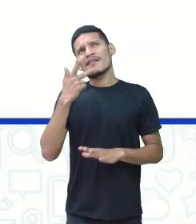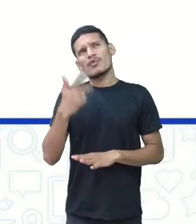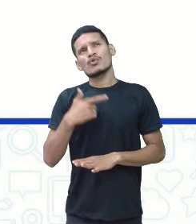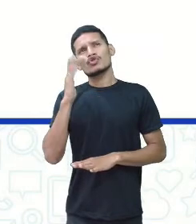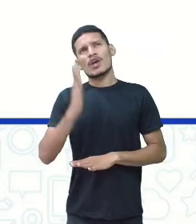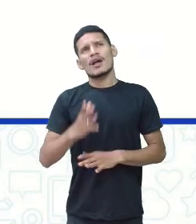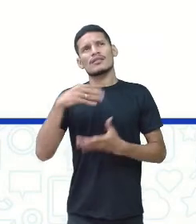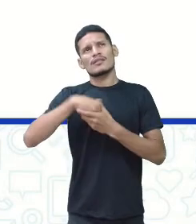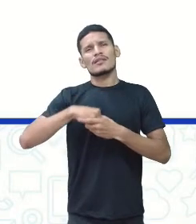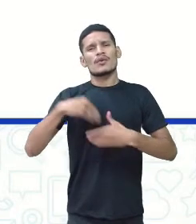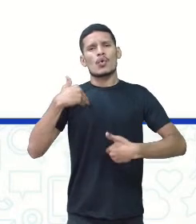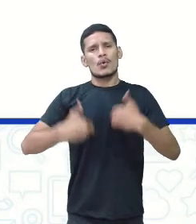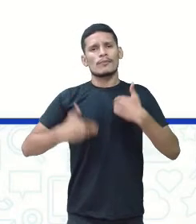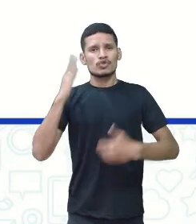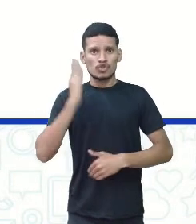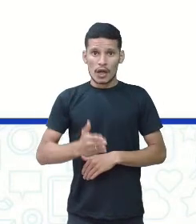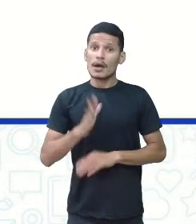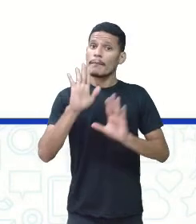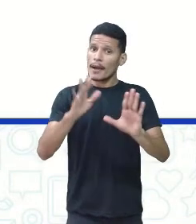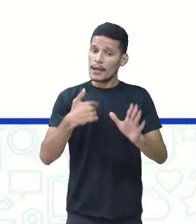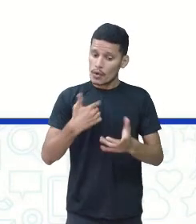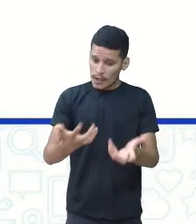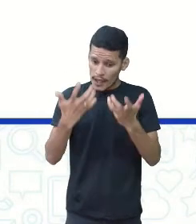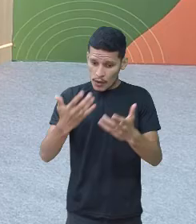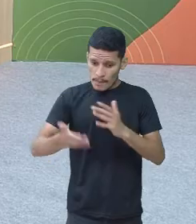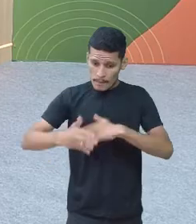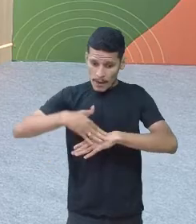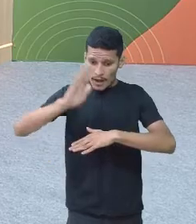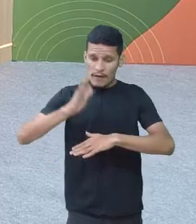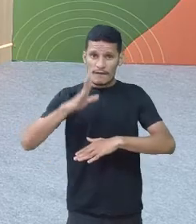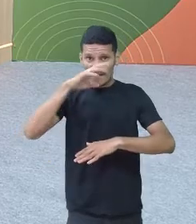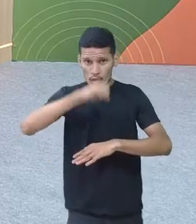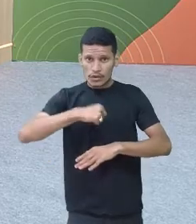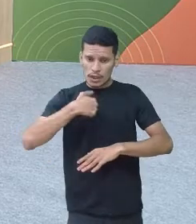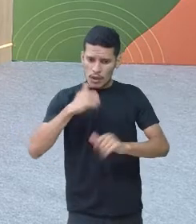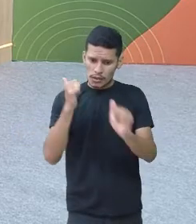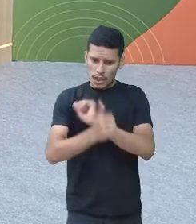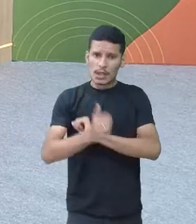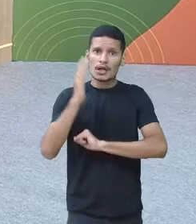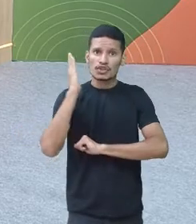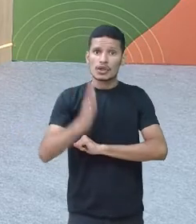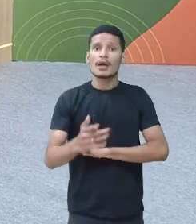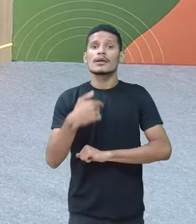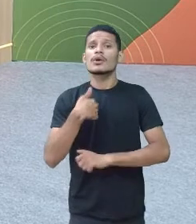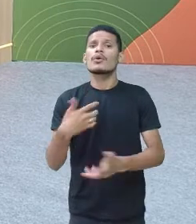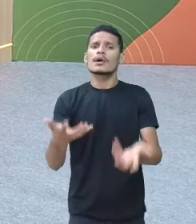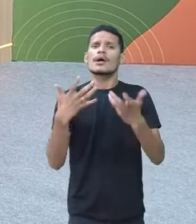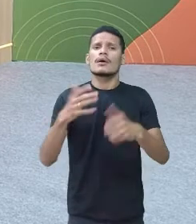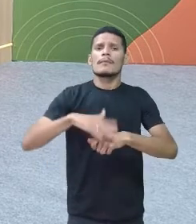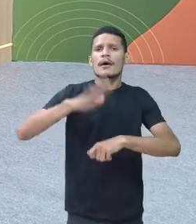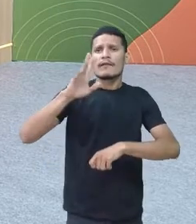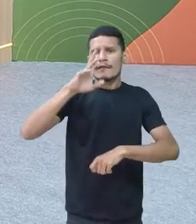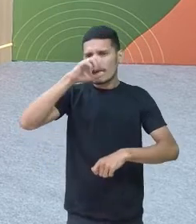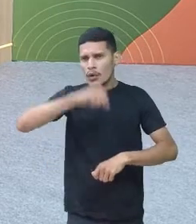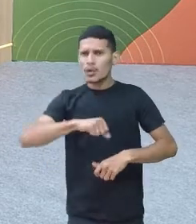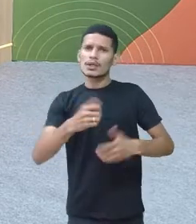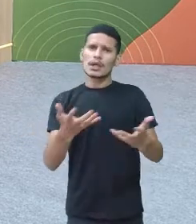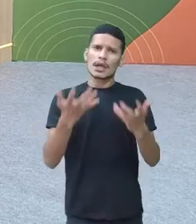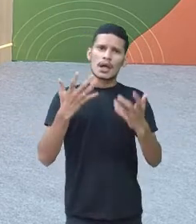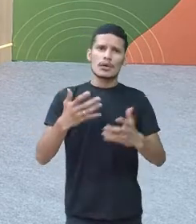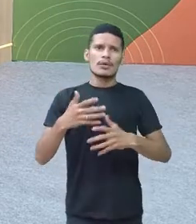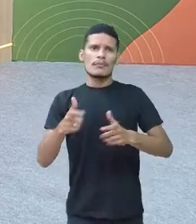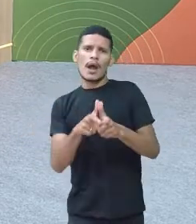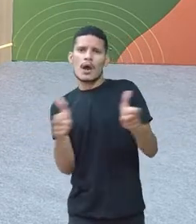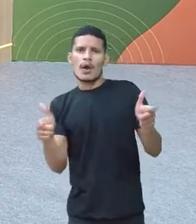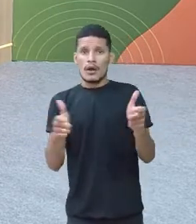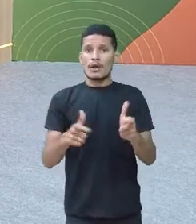nosso organismo. Então, se eu quero ter mais força, se eu sou um atleta, ou se eu sou um atleta de nível maior,